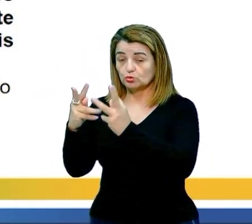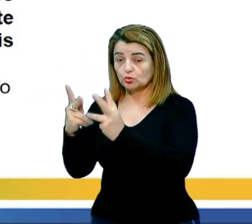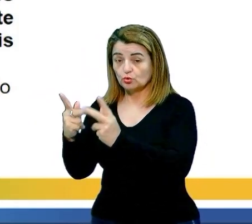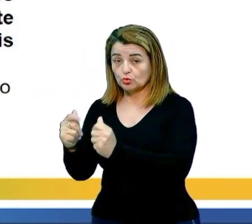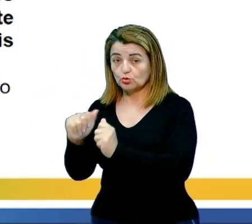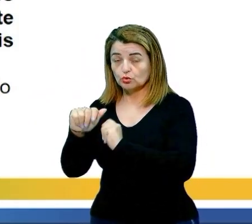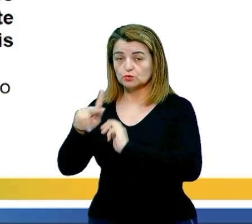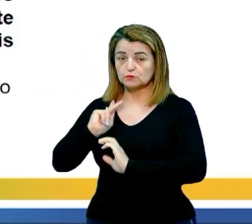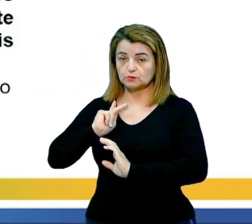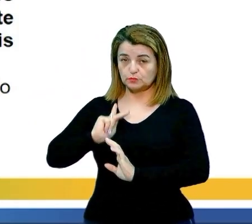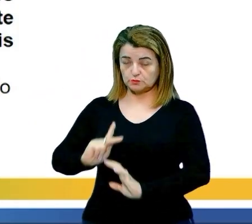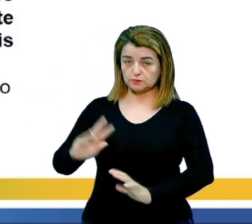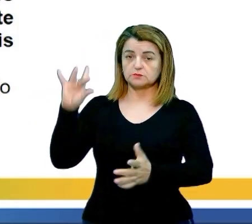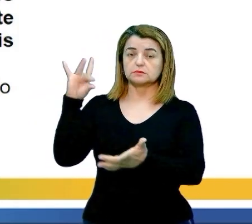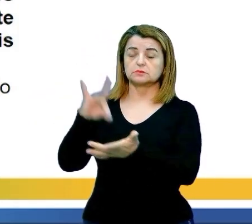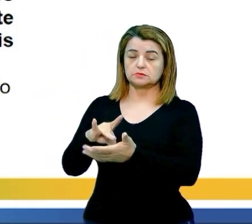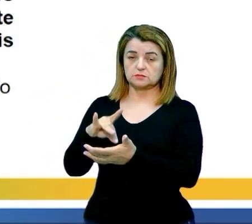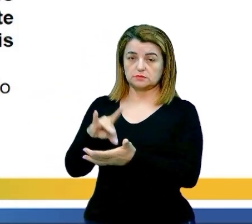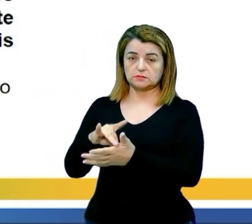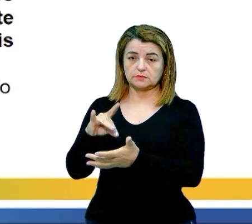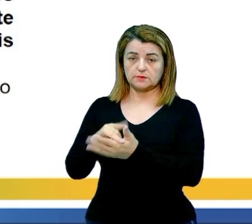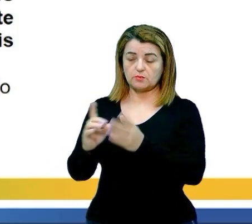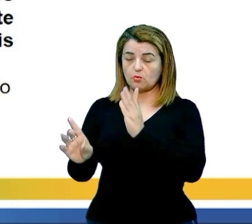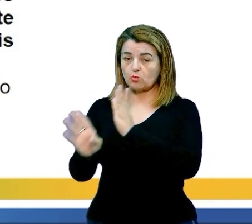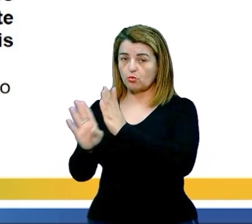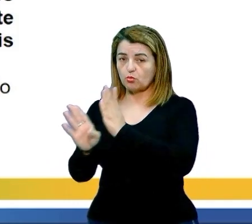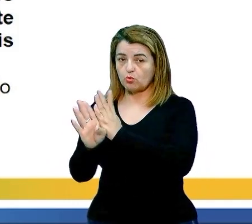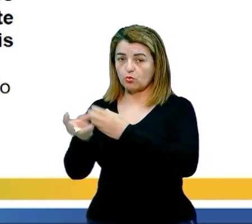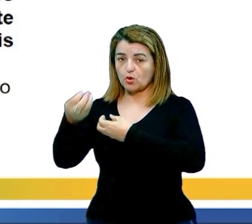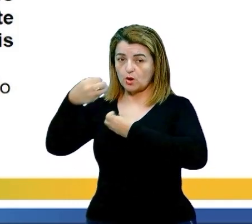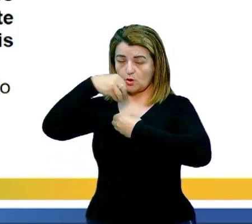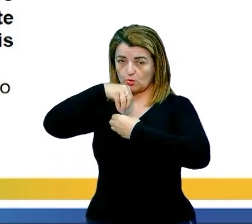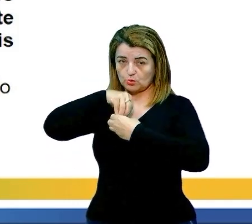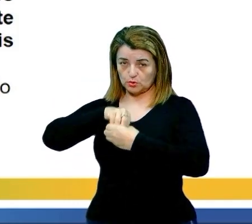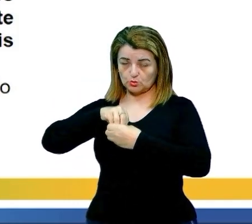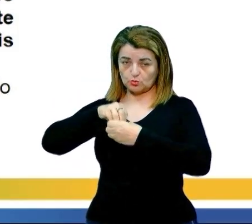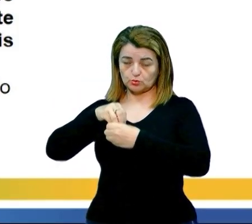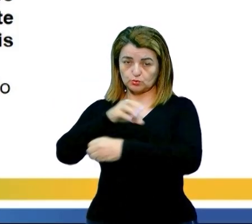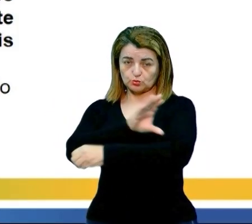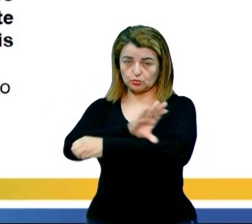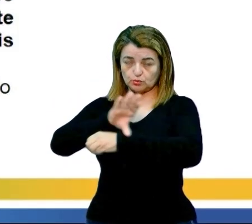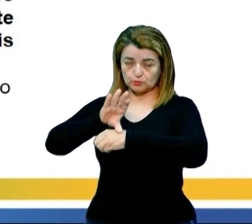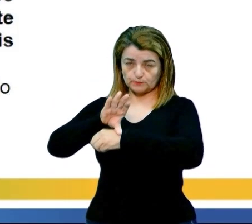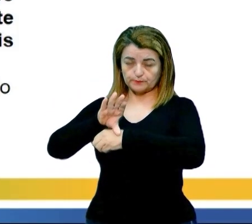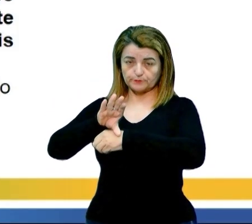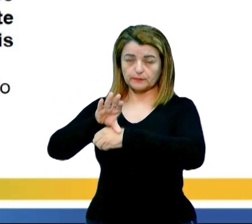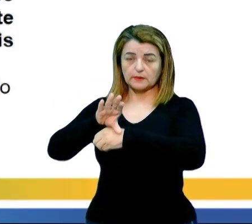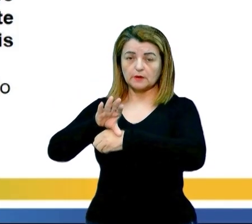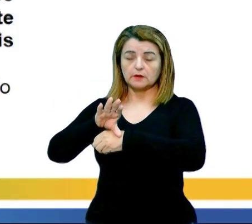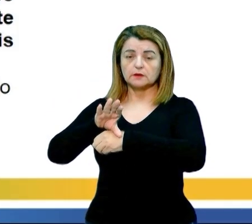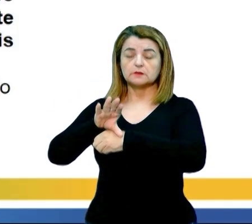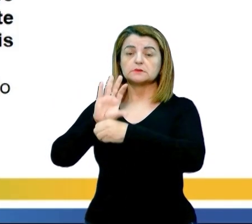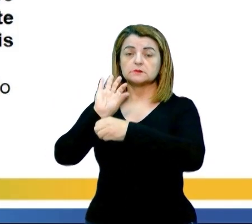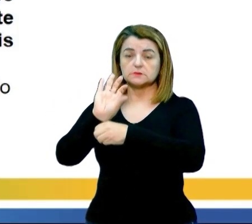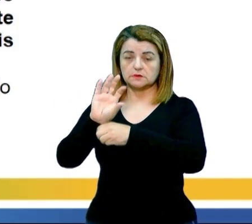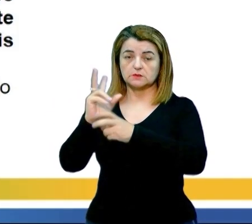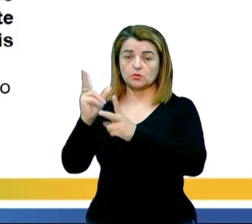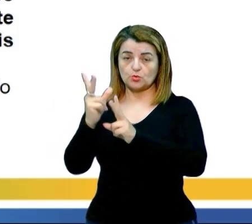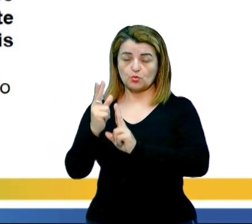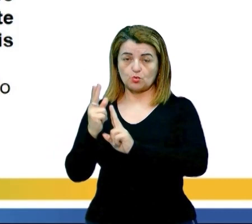outros posicionamentos reais que se podem encontrar no interior da cultura, estão, ao mesmo